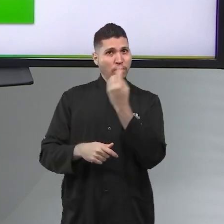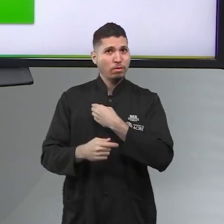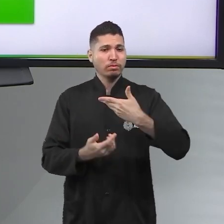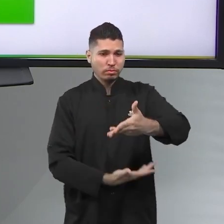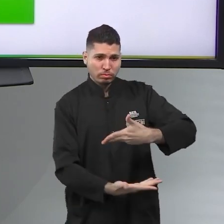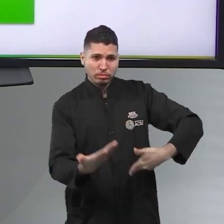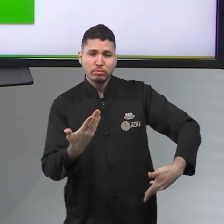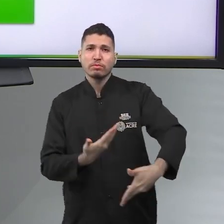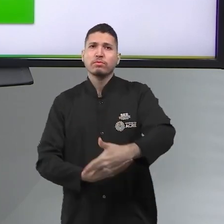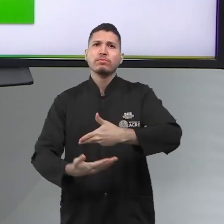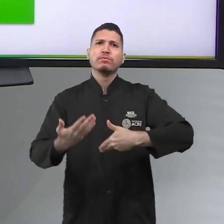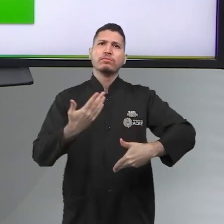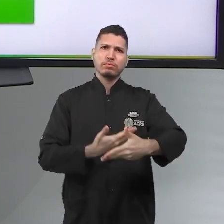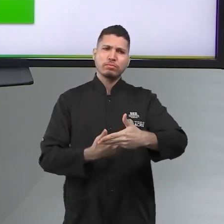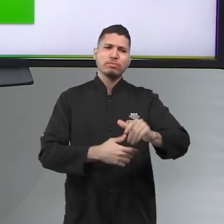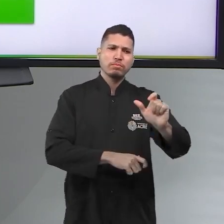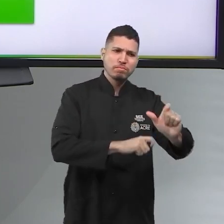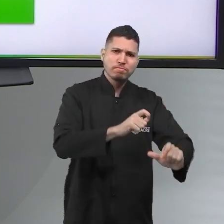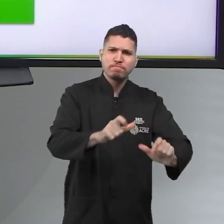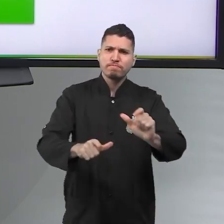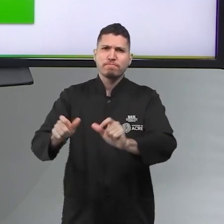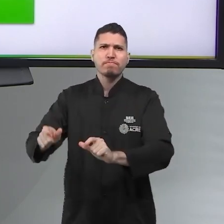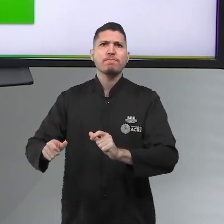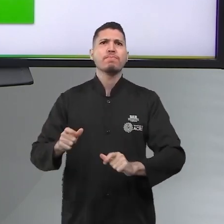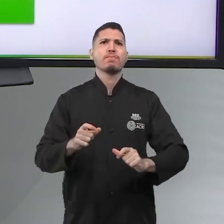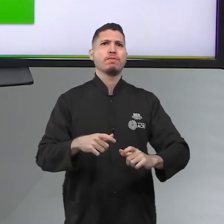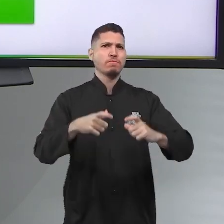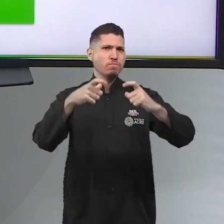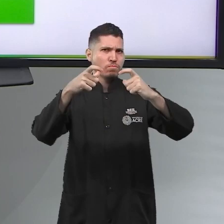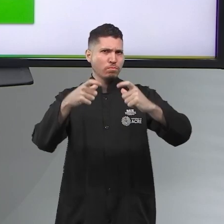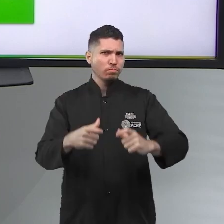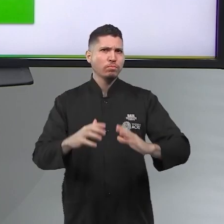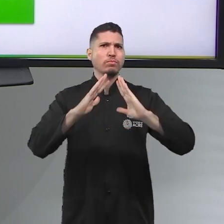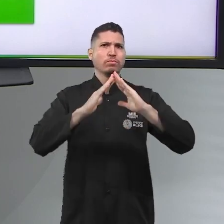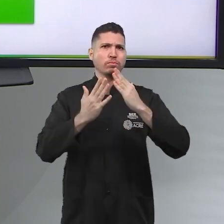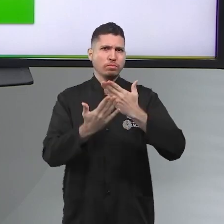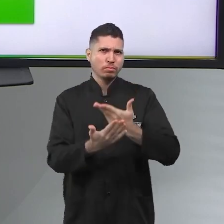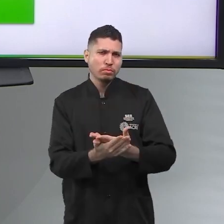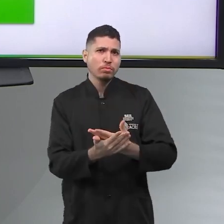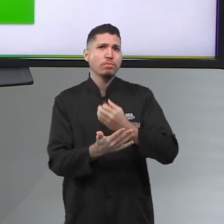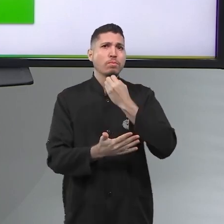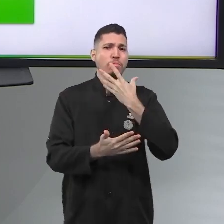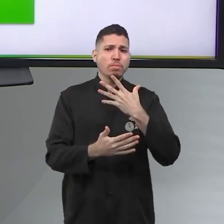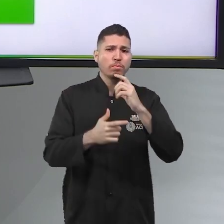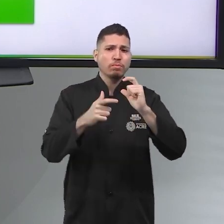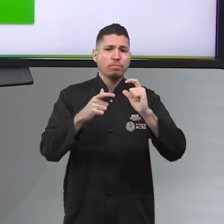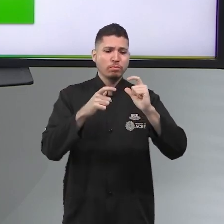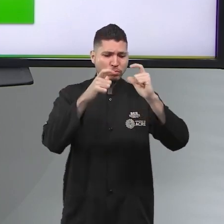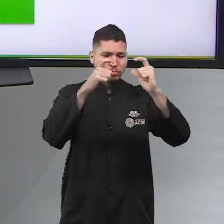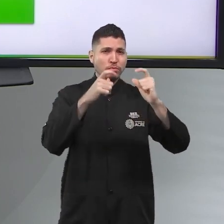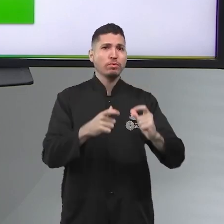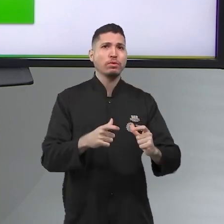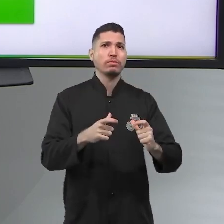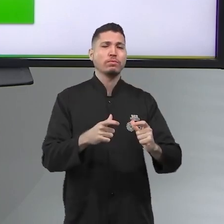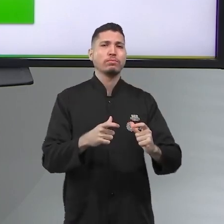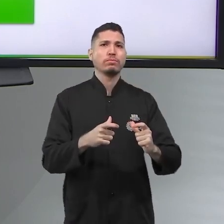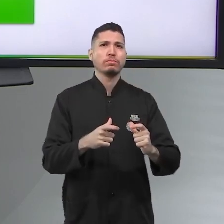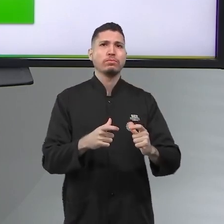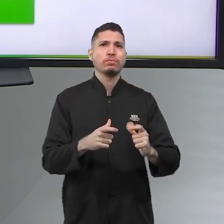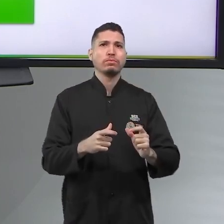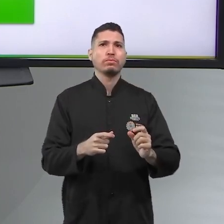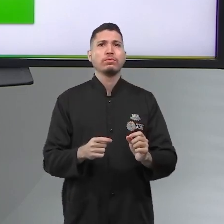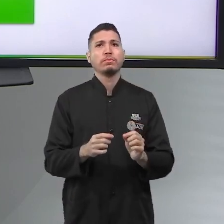ainda mais com outras pessoas. O ambiente escolar, ele é um bom cenário. Só que a escola, ela tem a